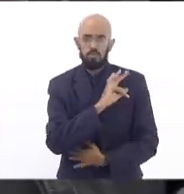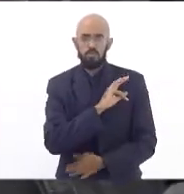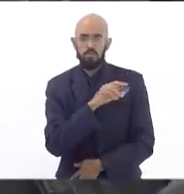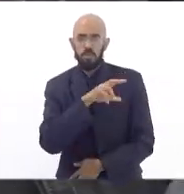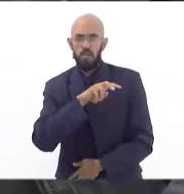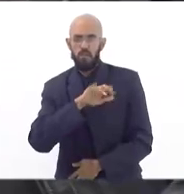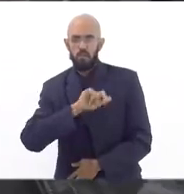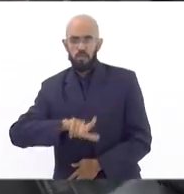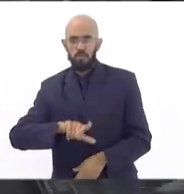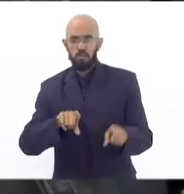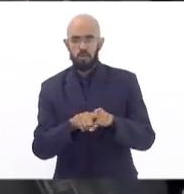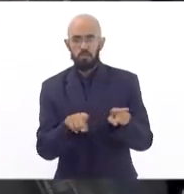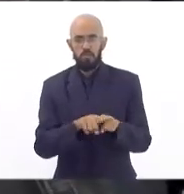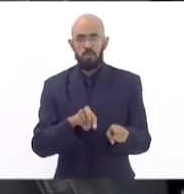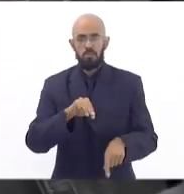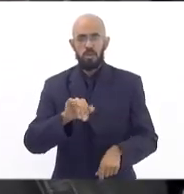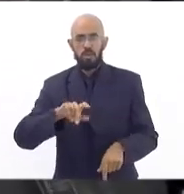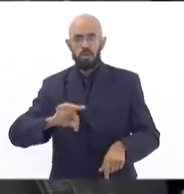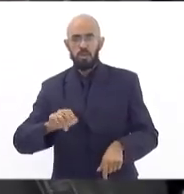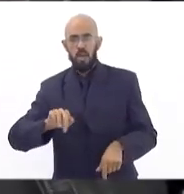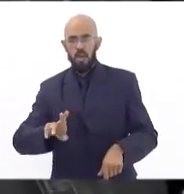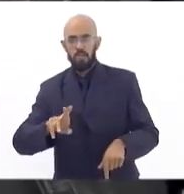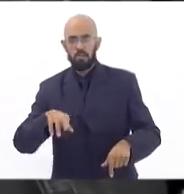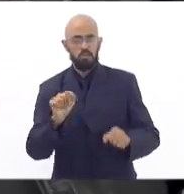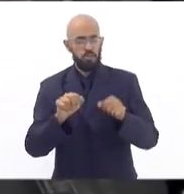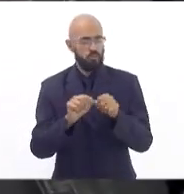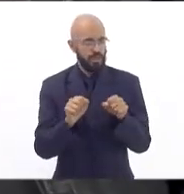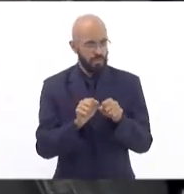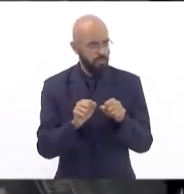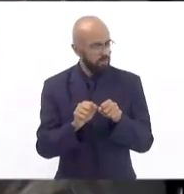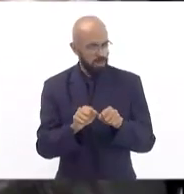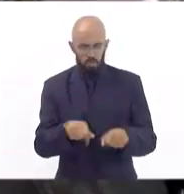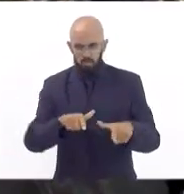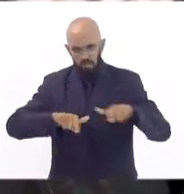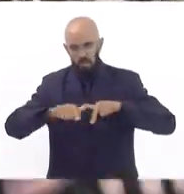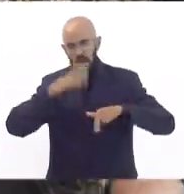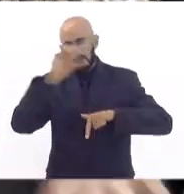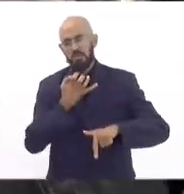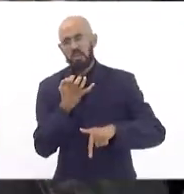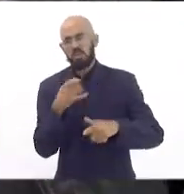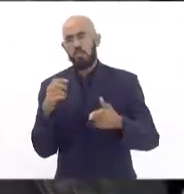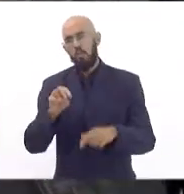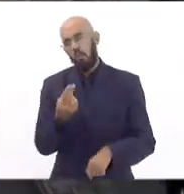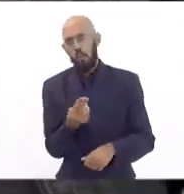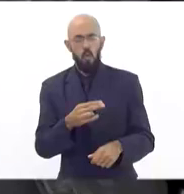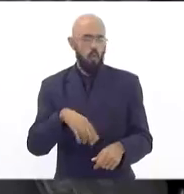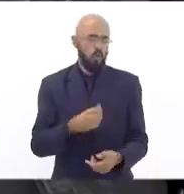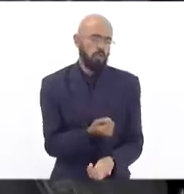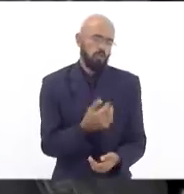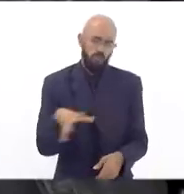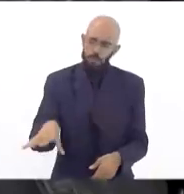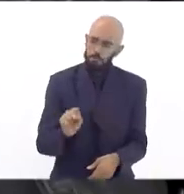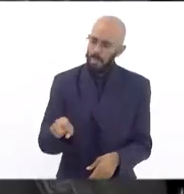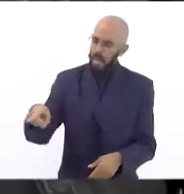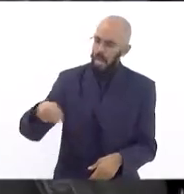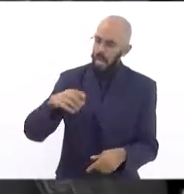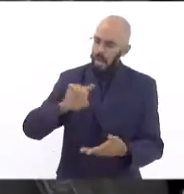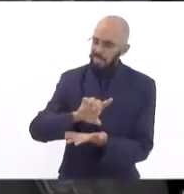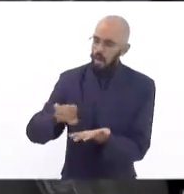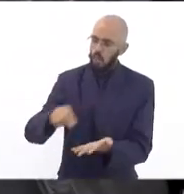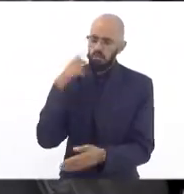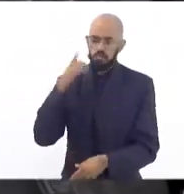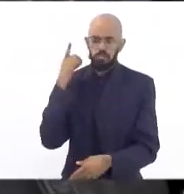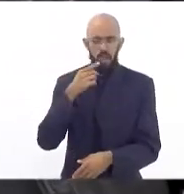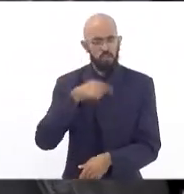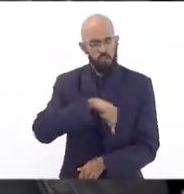a possibilitar a gente fazer um pente-fino o direito é que tá porque só vou pegar eu tava Odete Luiz Paulo Marta Rocha alguns todo mundo